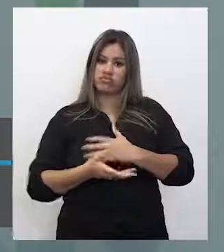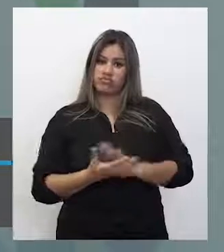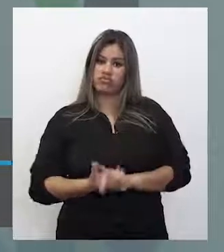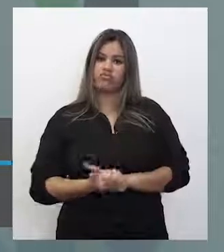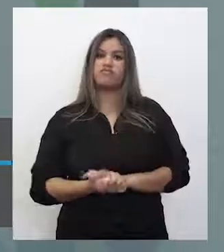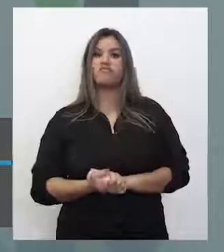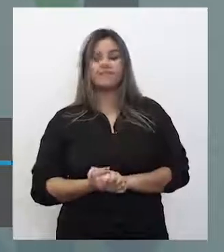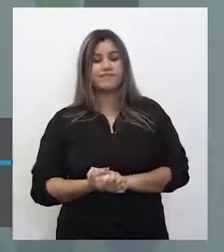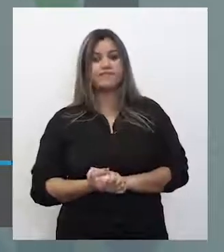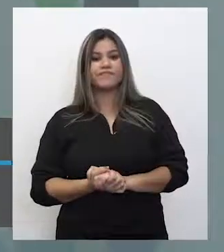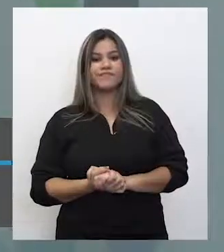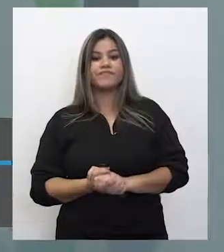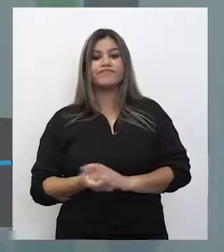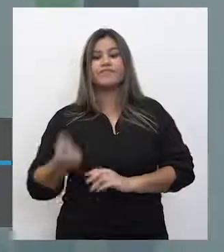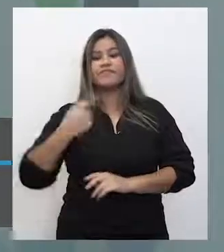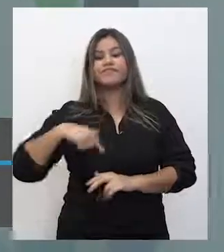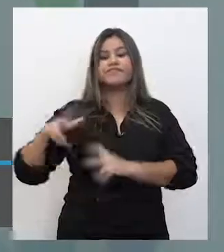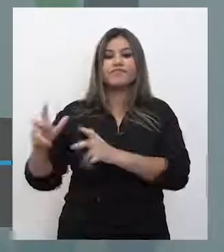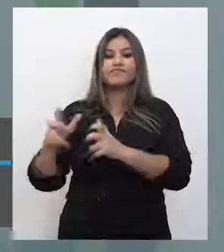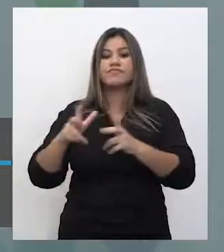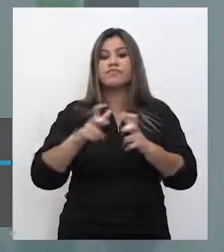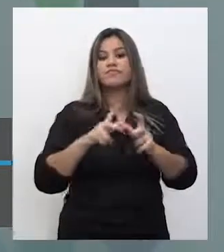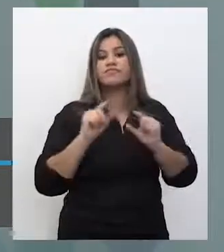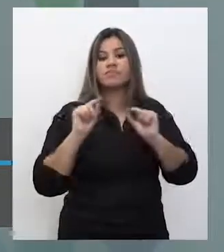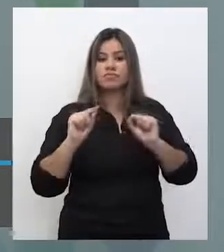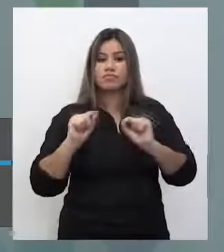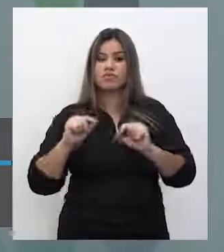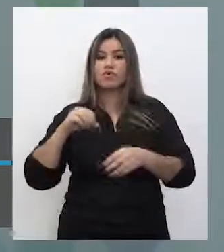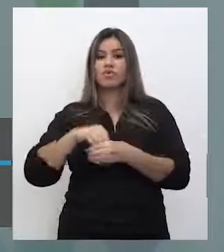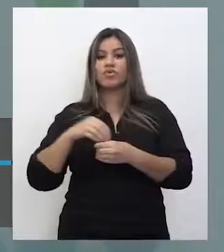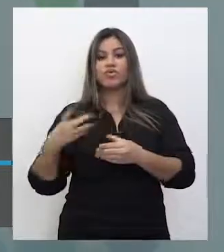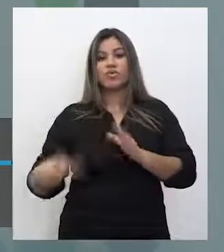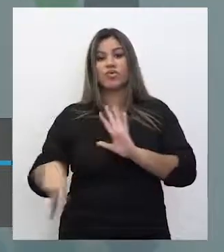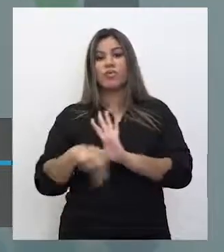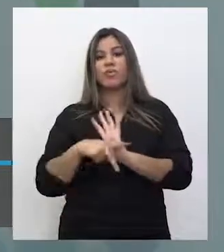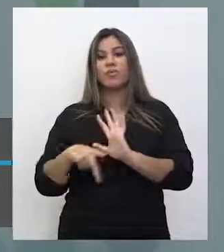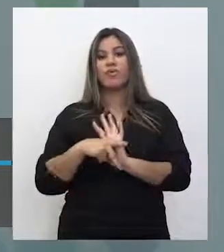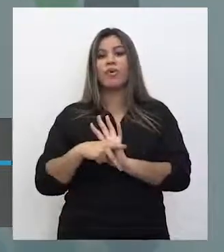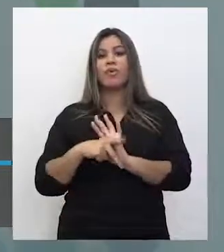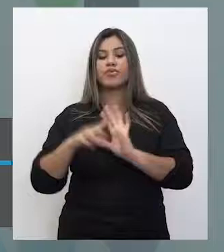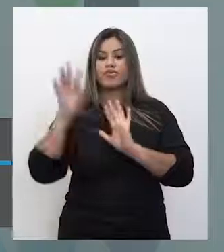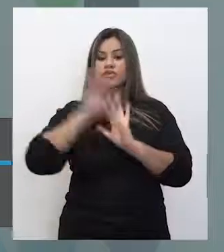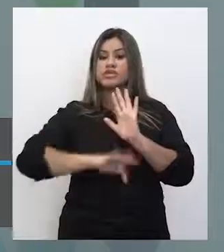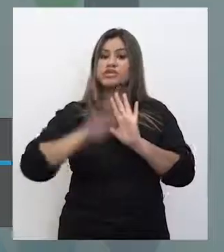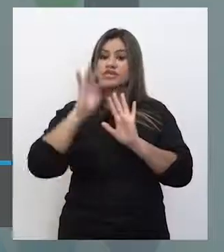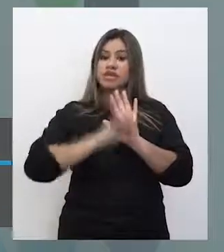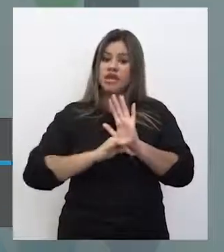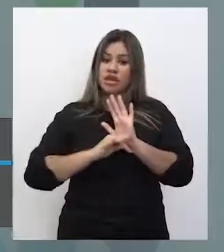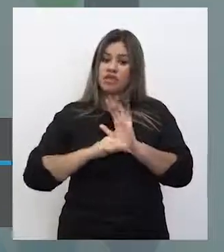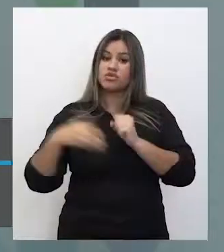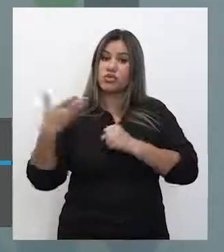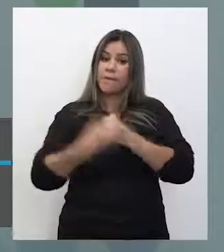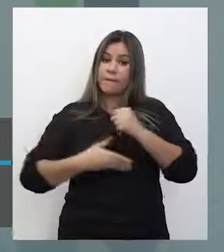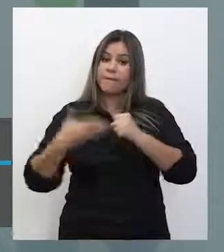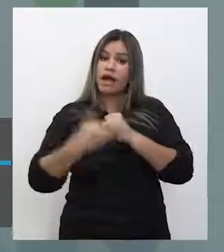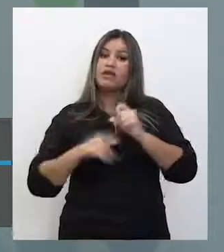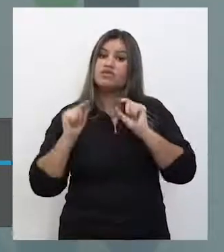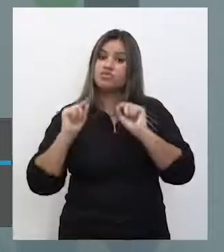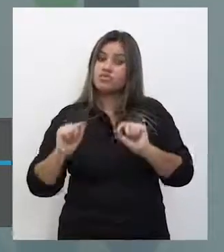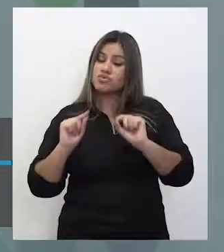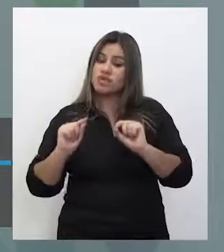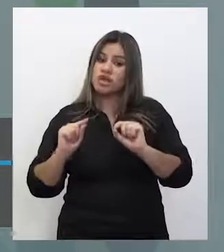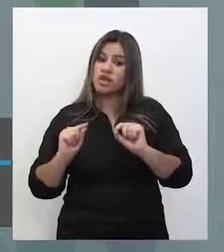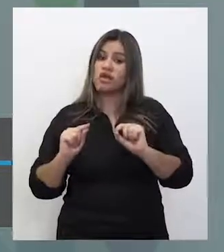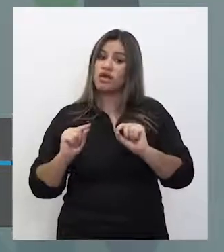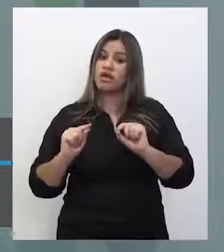as consequências, a gente percebe que este material foi pautado ali em textos que foram